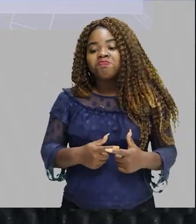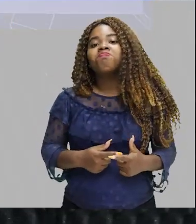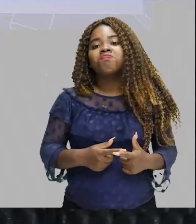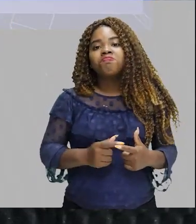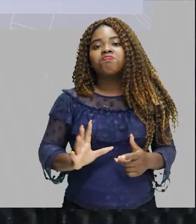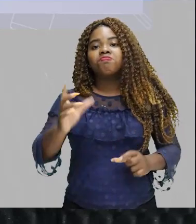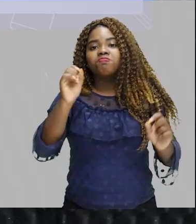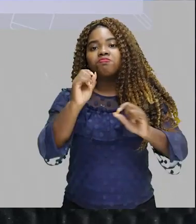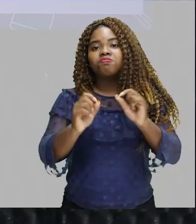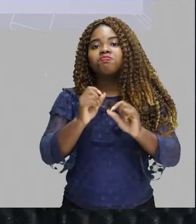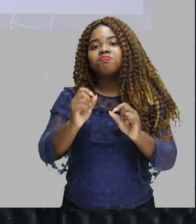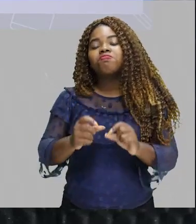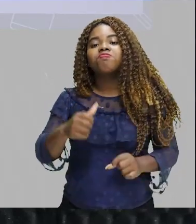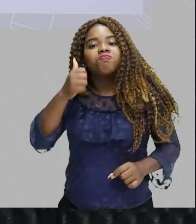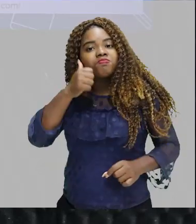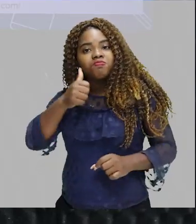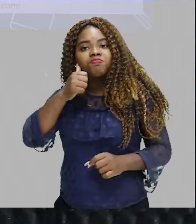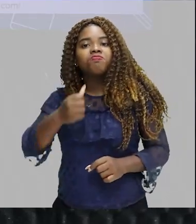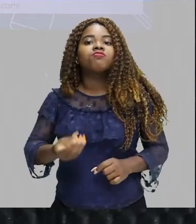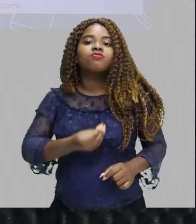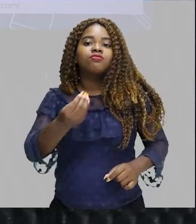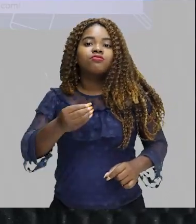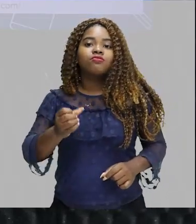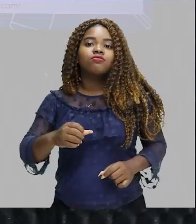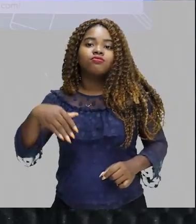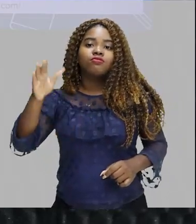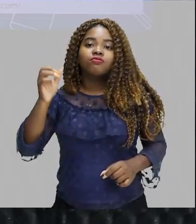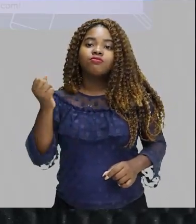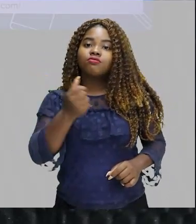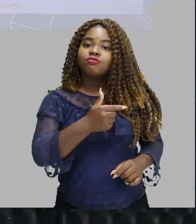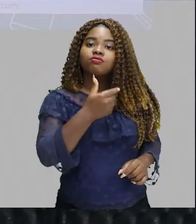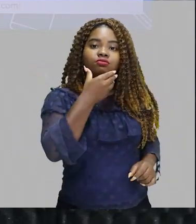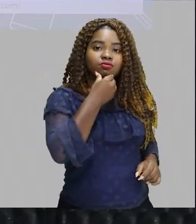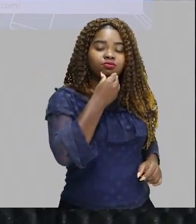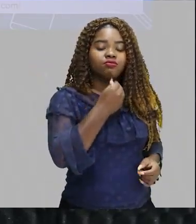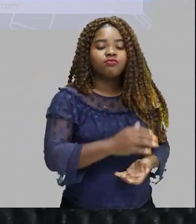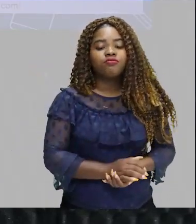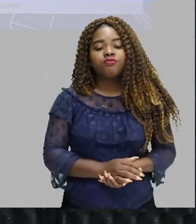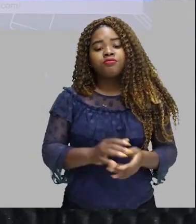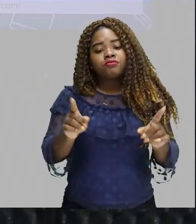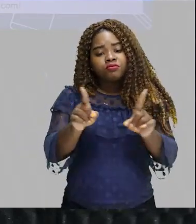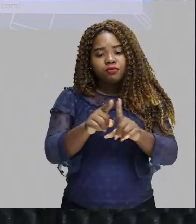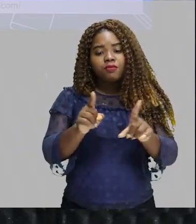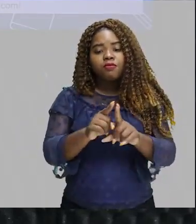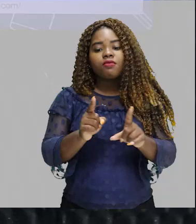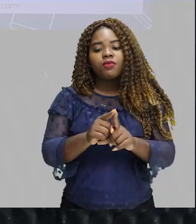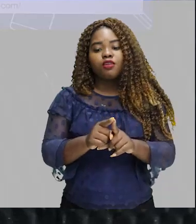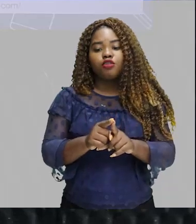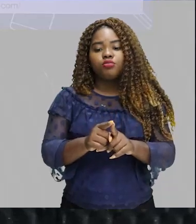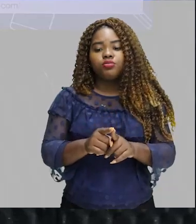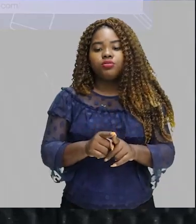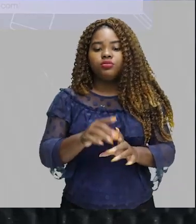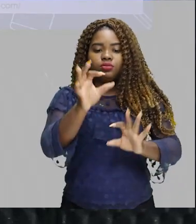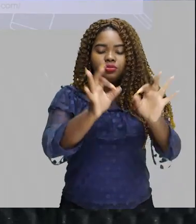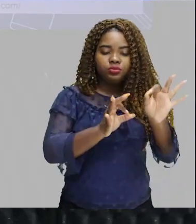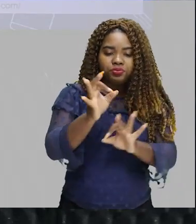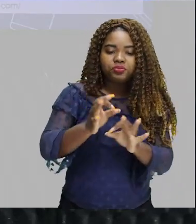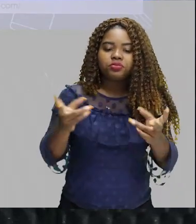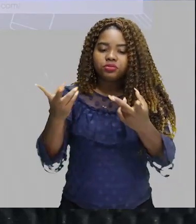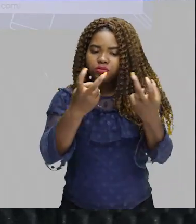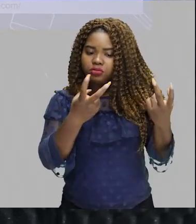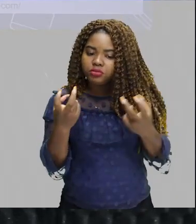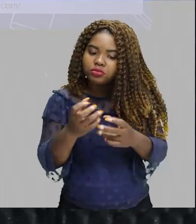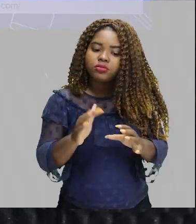que homens no Brasil, tá bom? E aí, galera, uma projeção ainda maior para o futuro, olha,